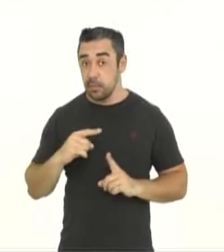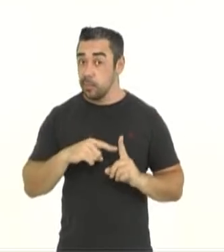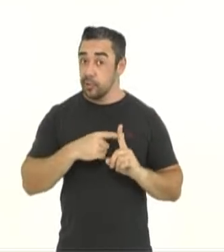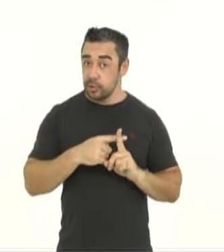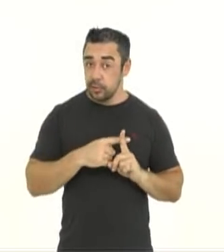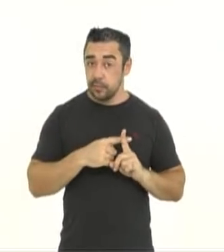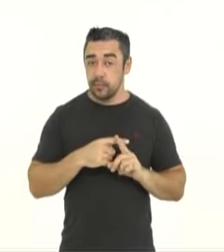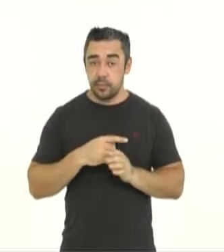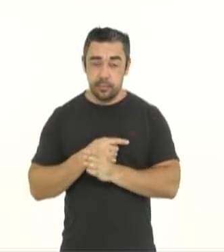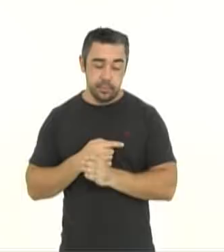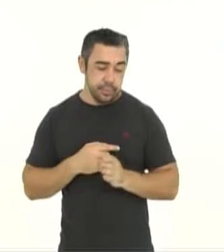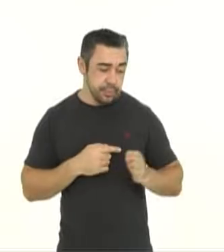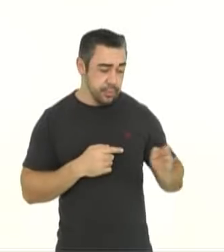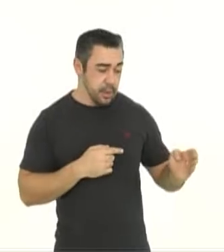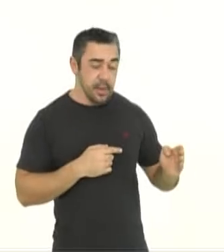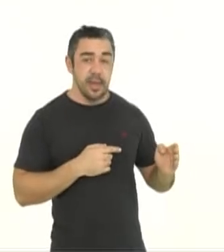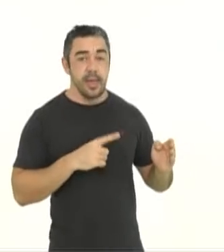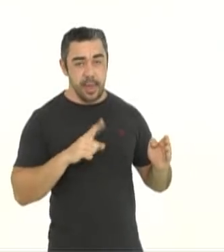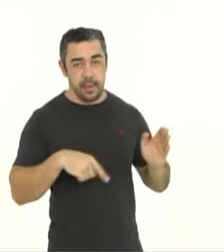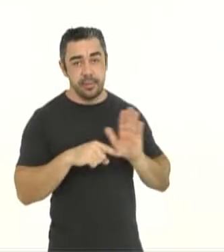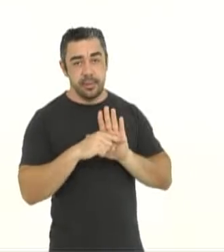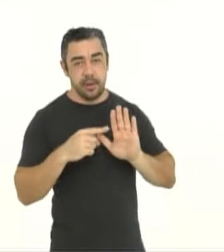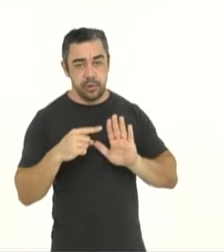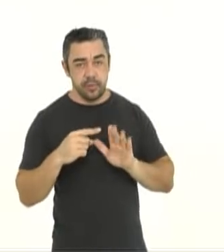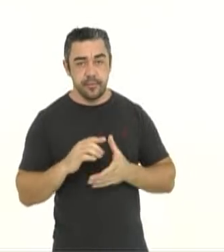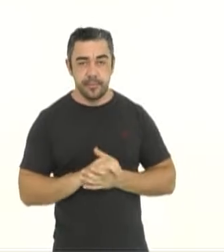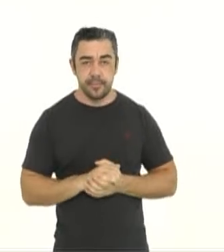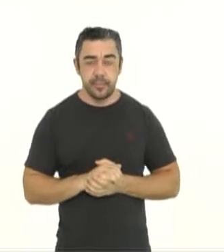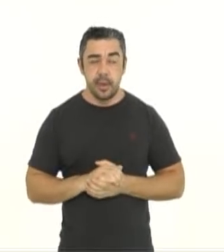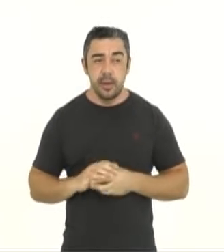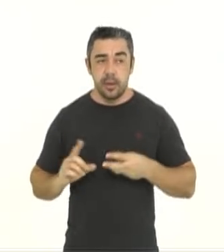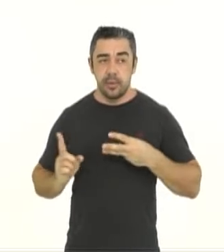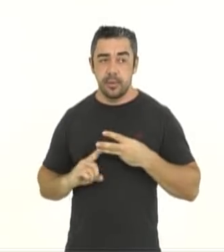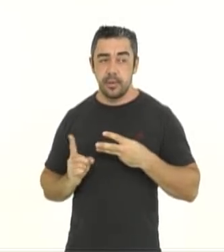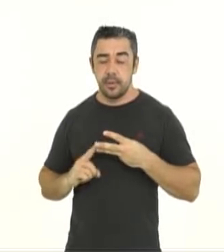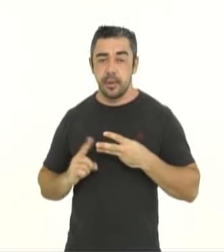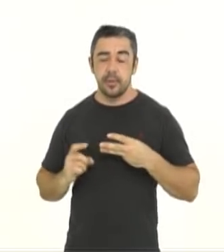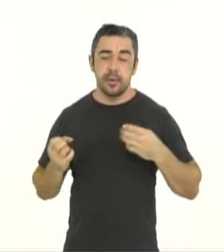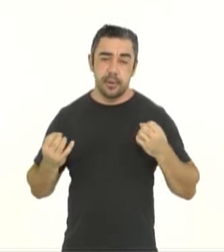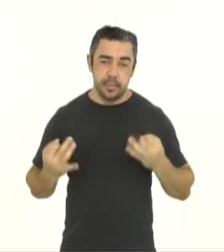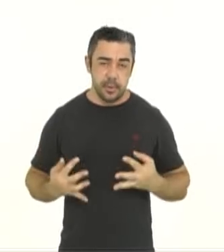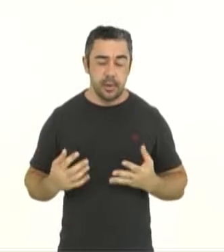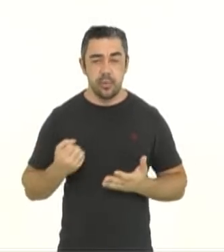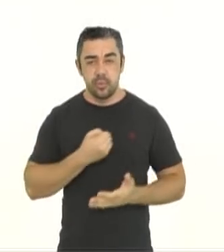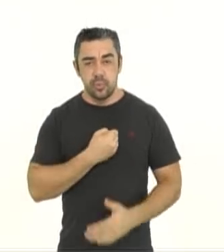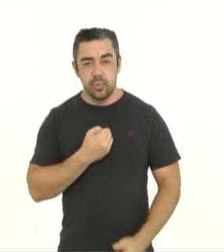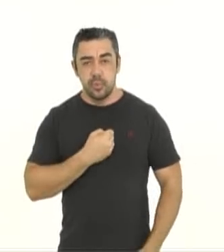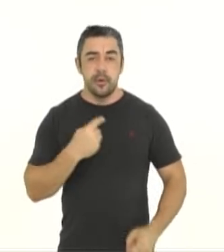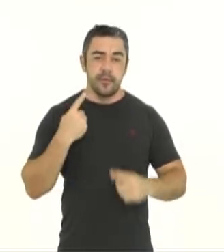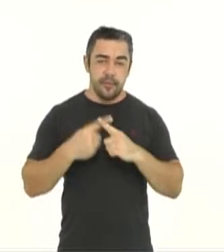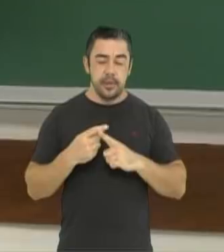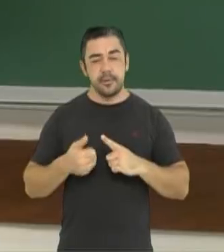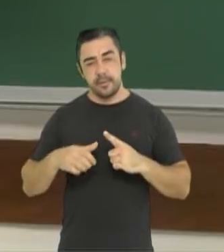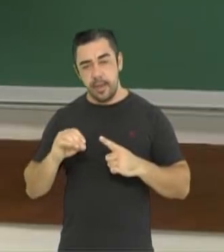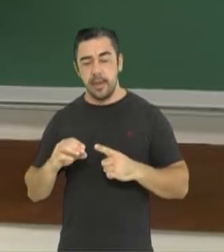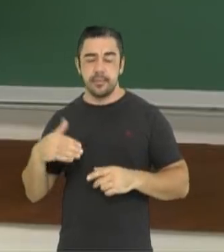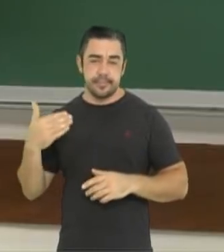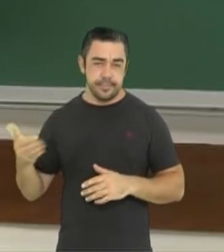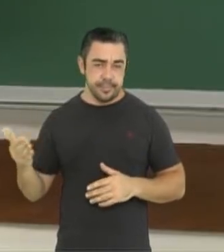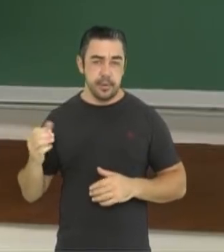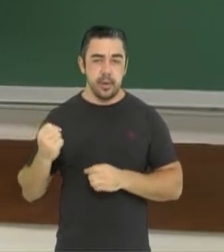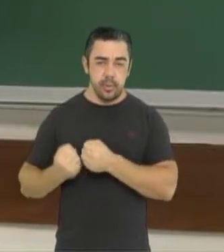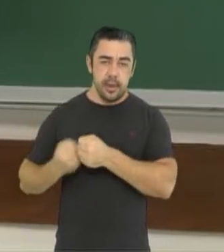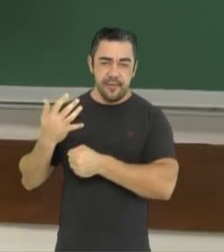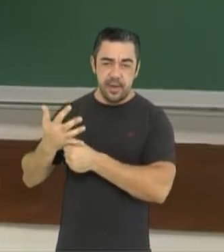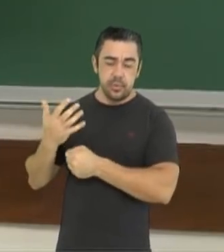se aumentou o expoente ficará negativo. E o terceiro passo então é escrever o número vezes a potência de 10